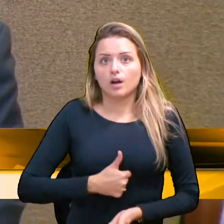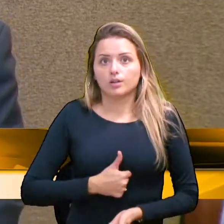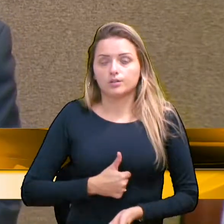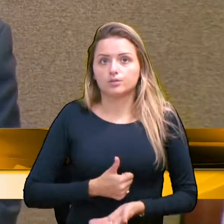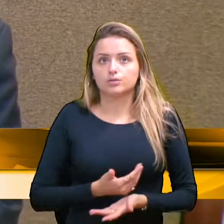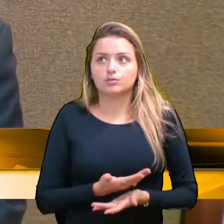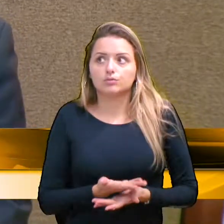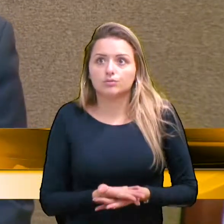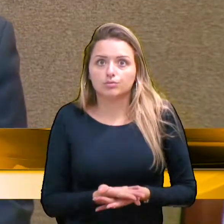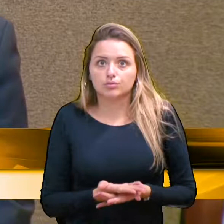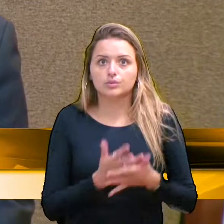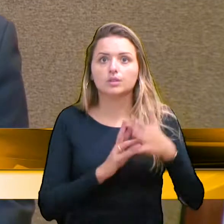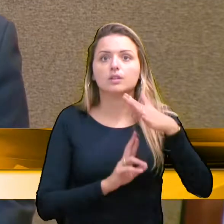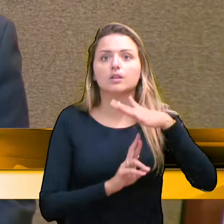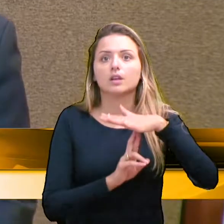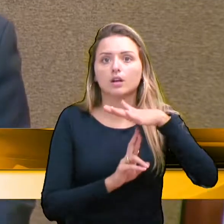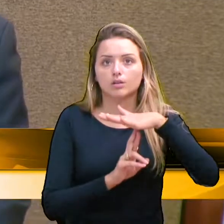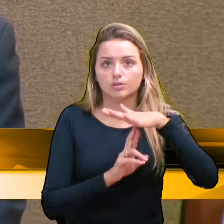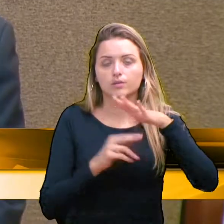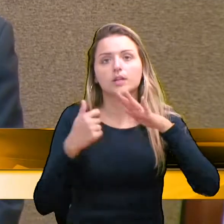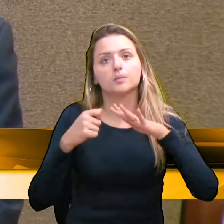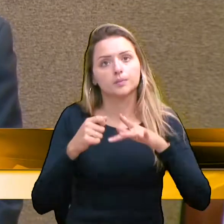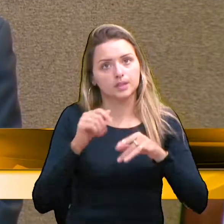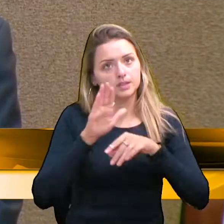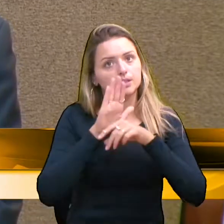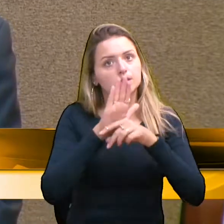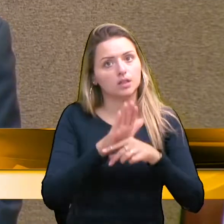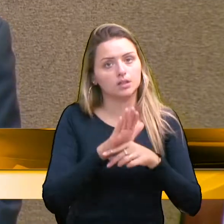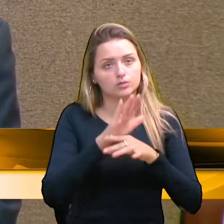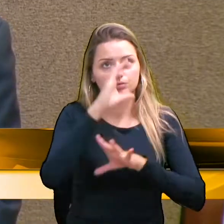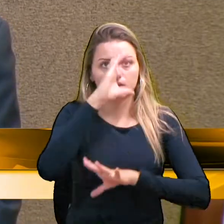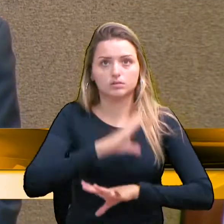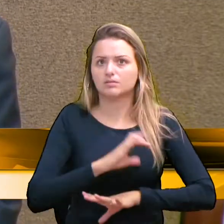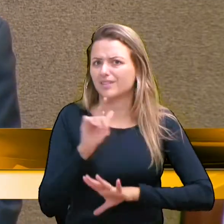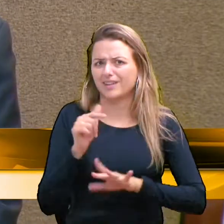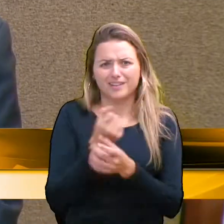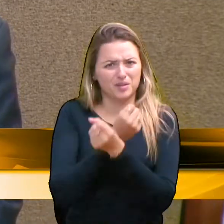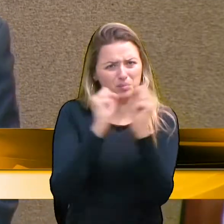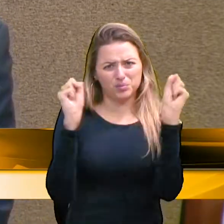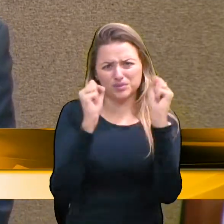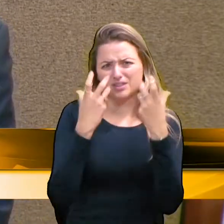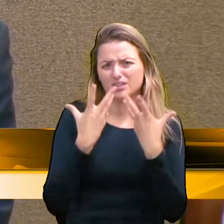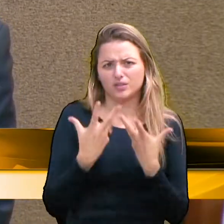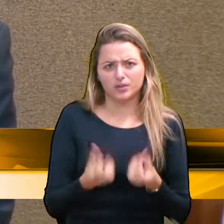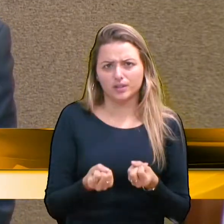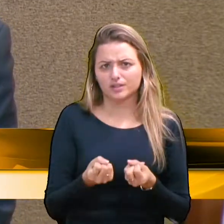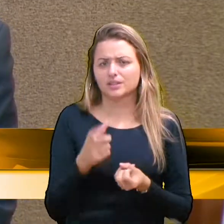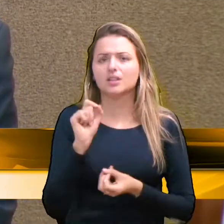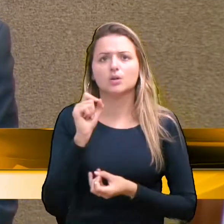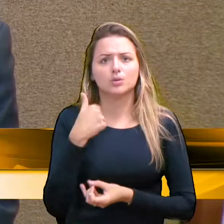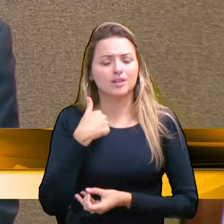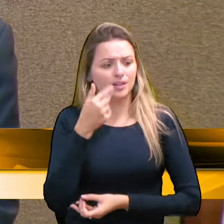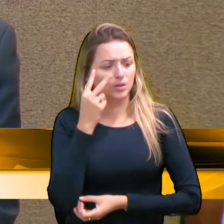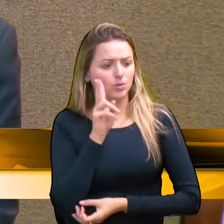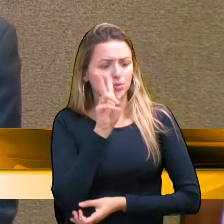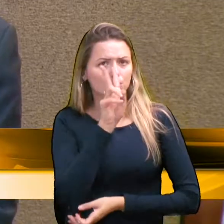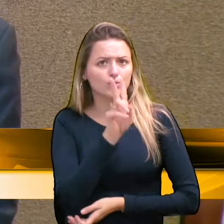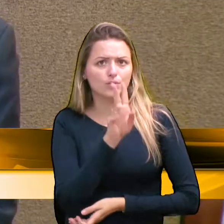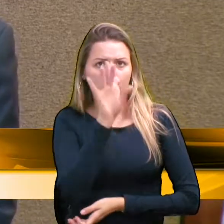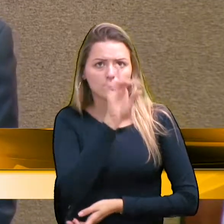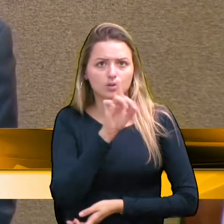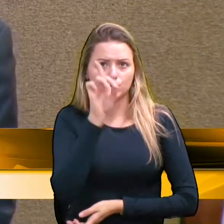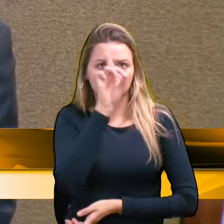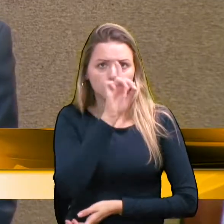que a rodoviária tem que prestar aos nossos cidadãos. É inadmissível o que eu presenciei